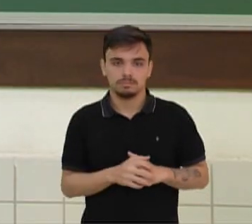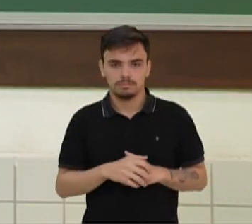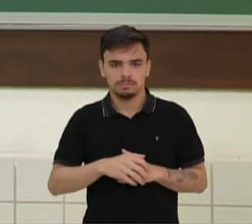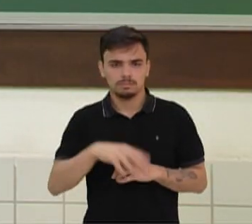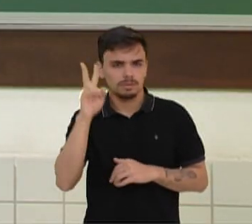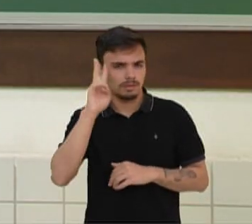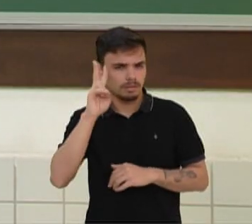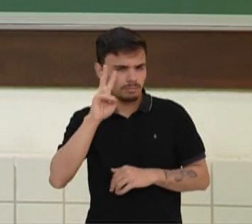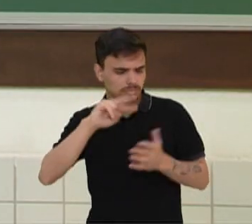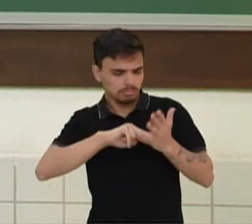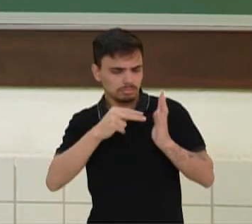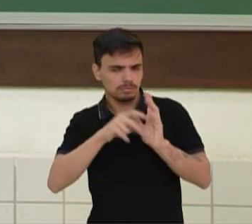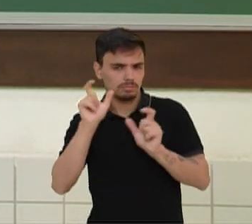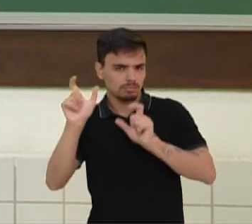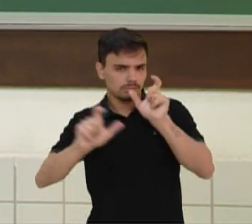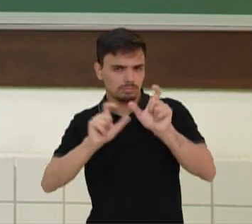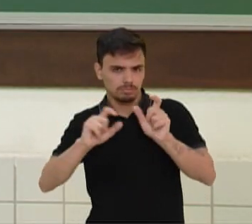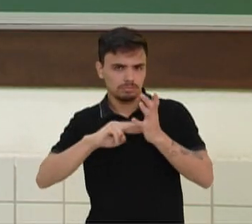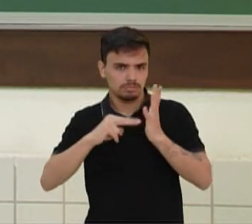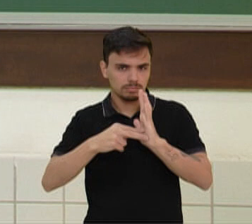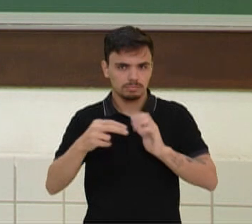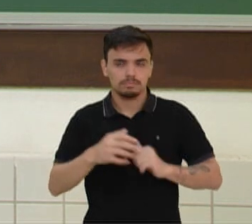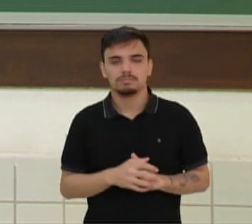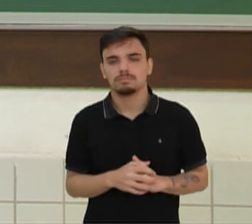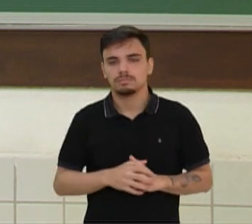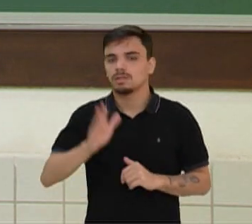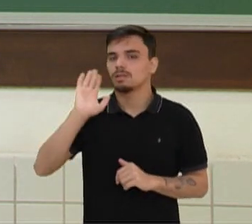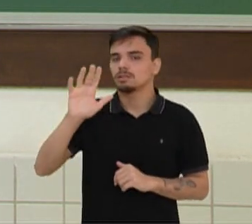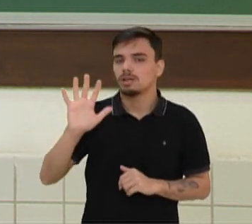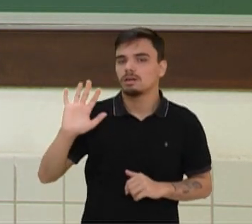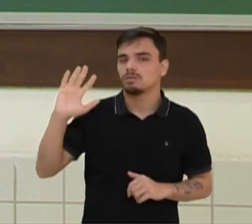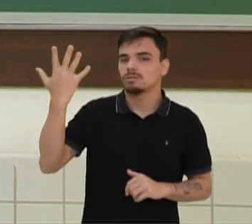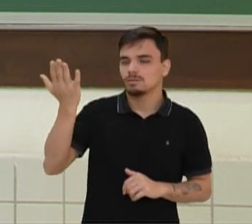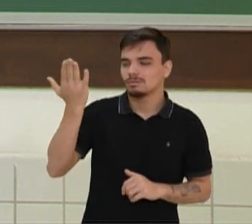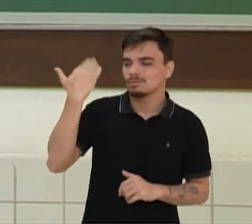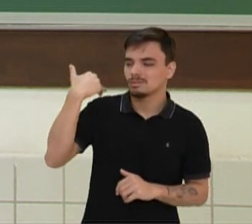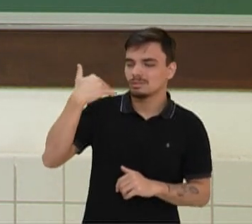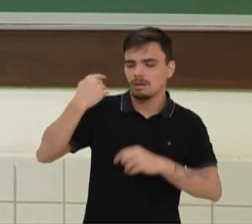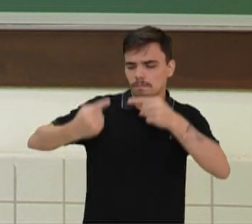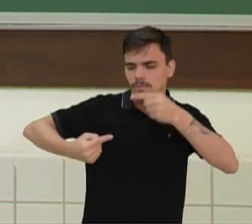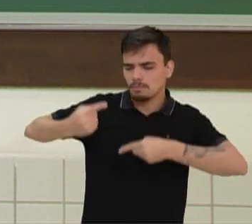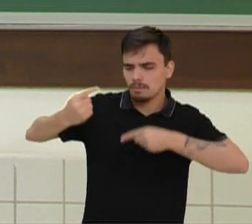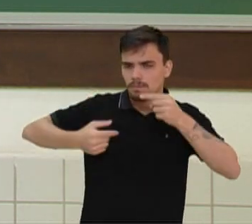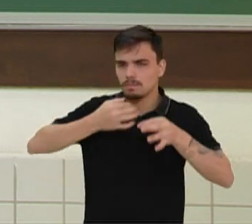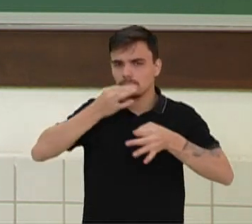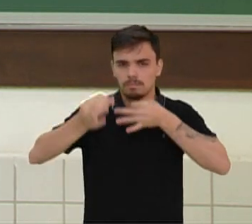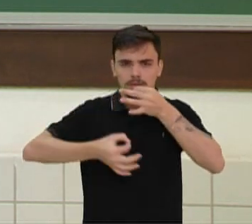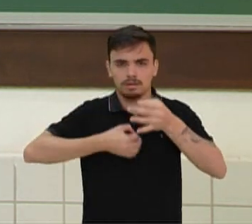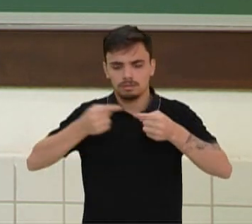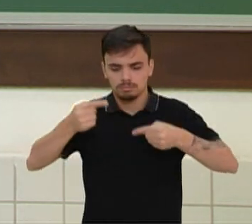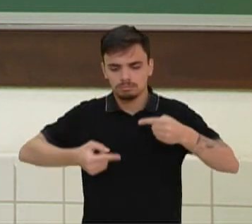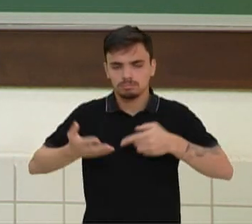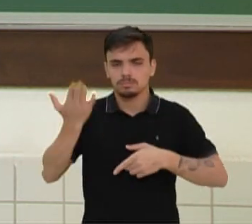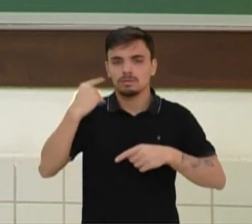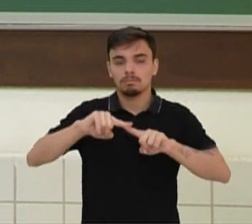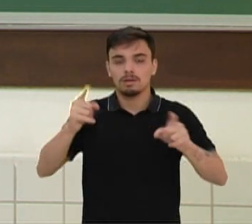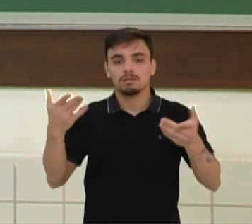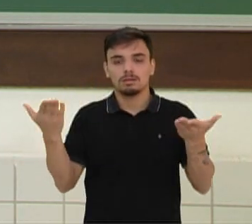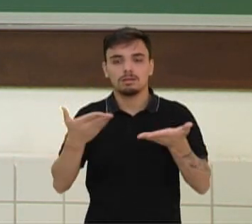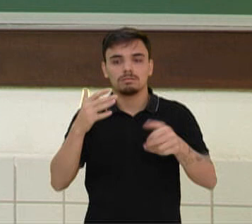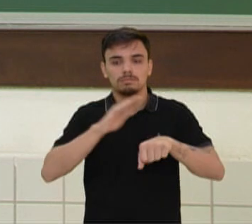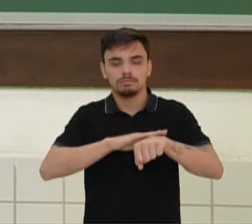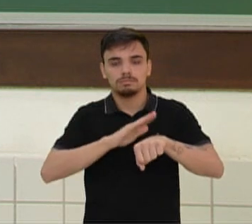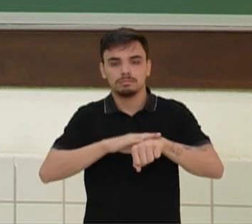expressão volta à pauta, significa que já foi comentado, já foi discutido, mas que nesse momento